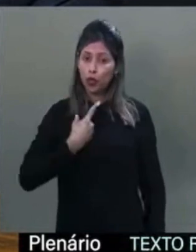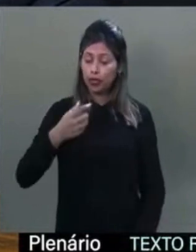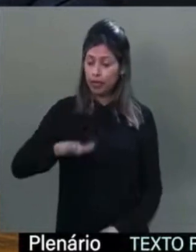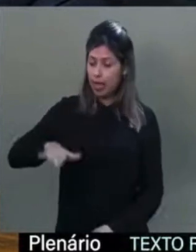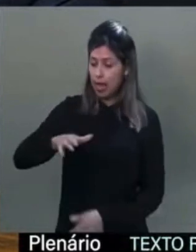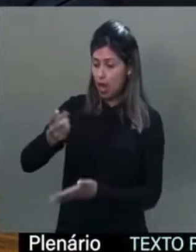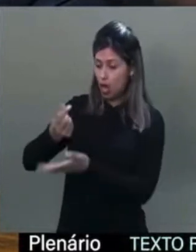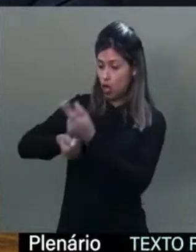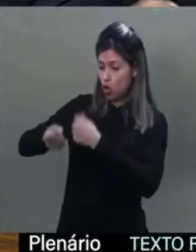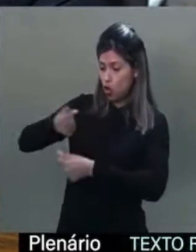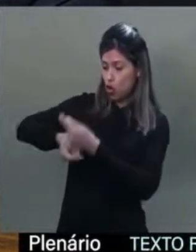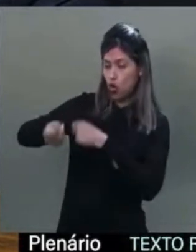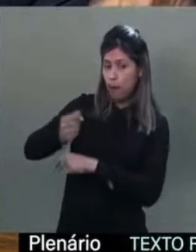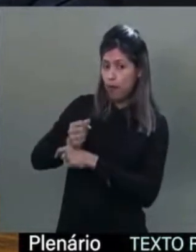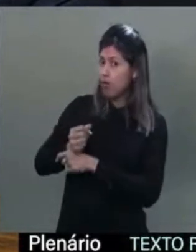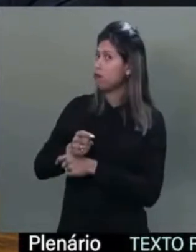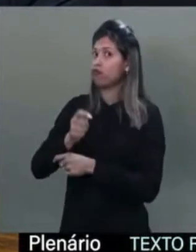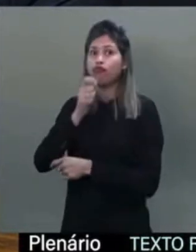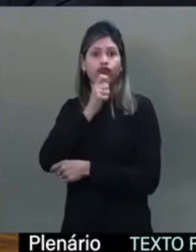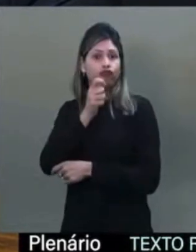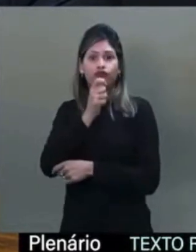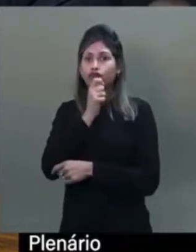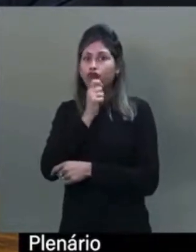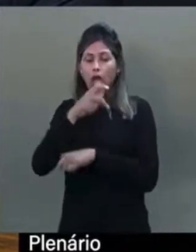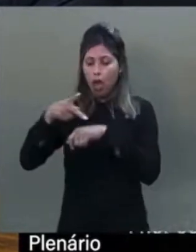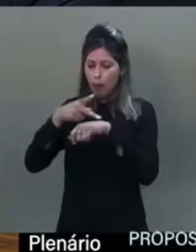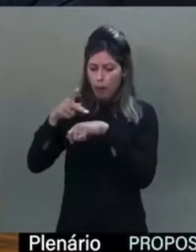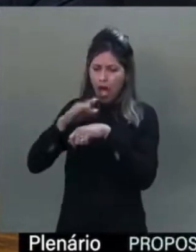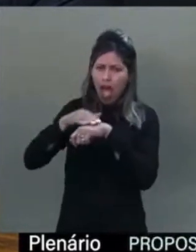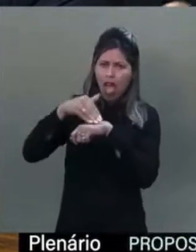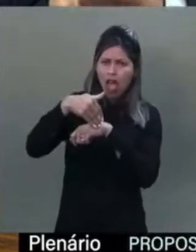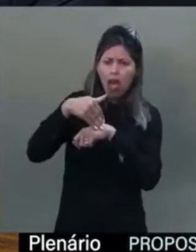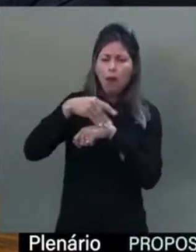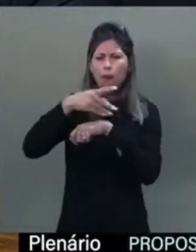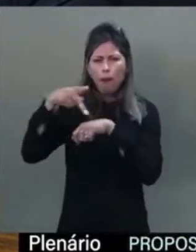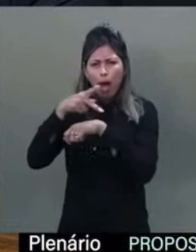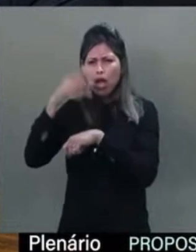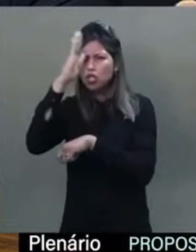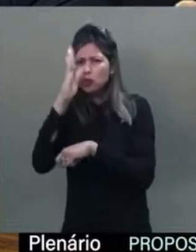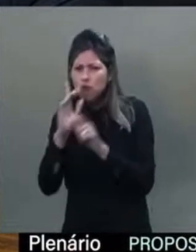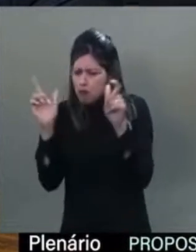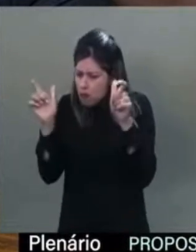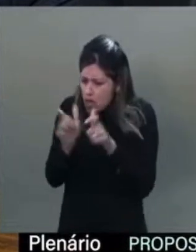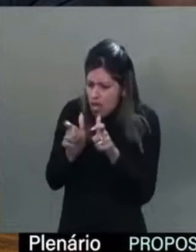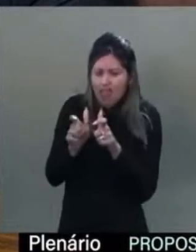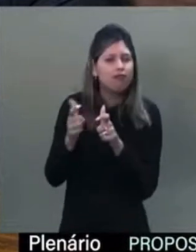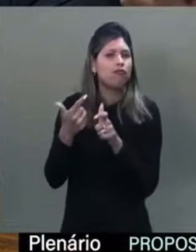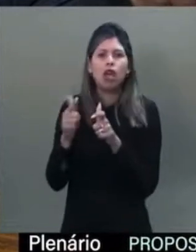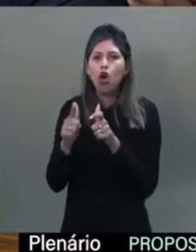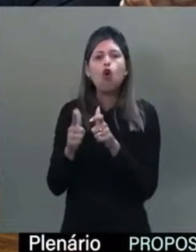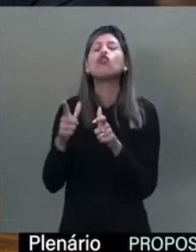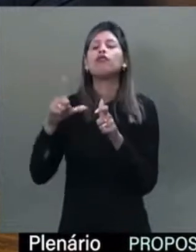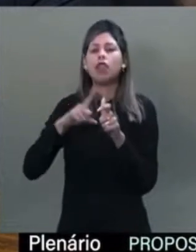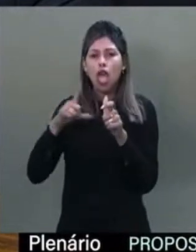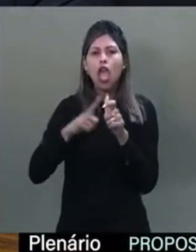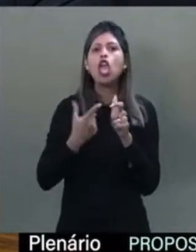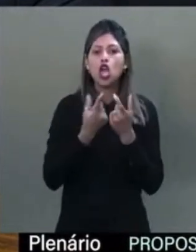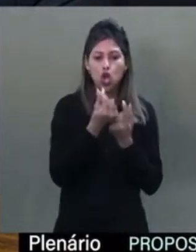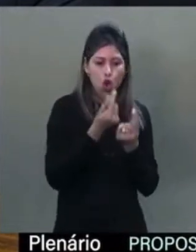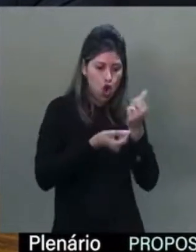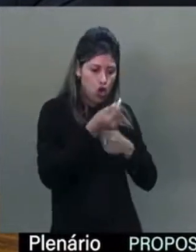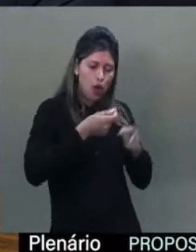economia. Nós não somos um país pequeno, nós somos um país grande, de uma economia grande, e este valor que está